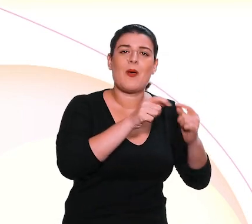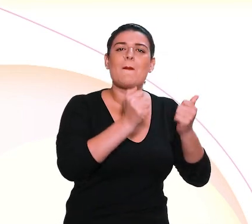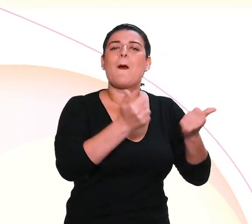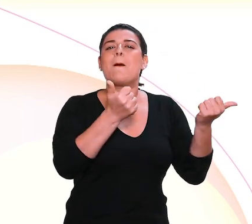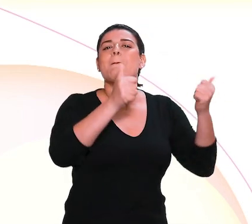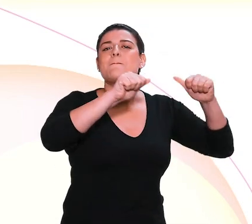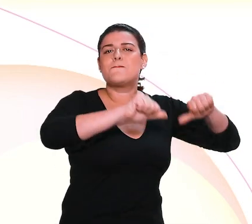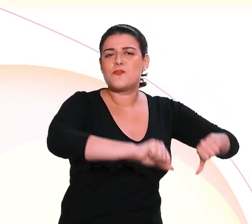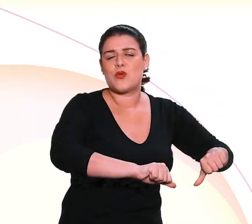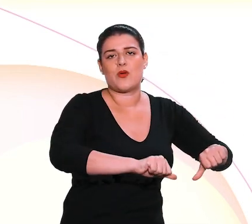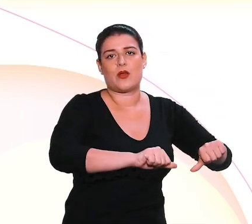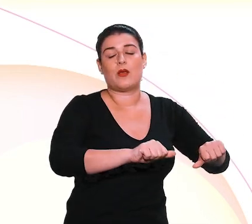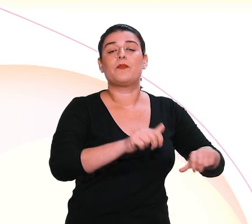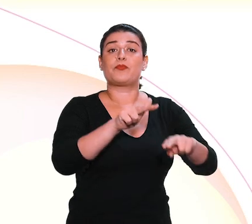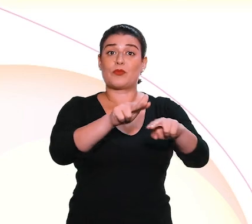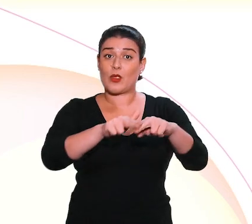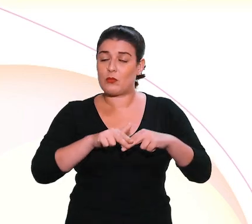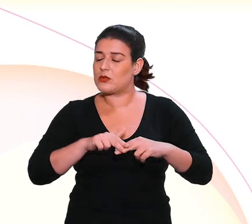a formação de recursos